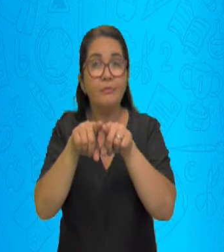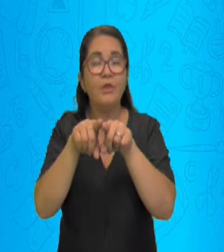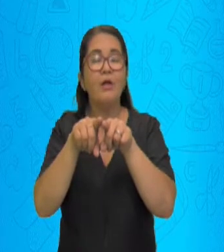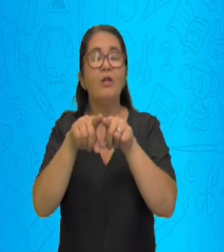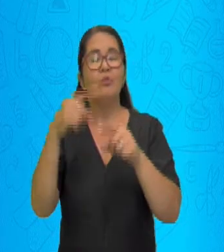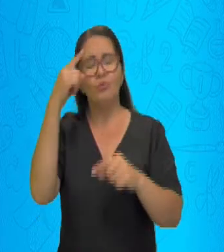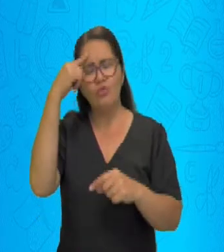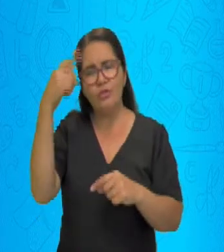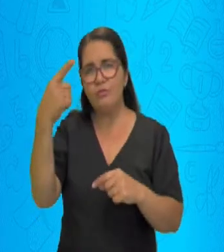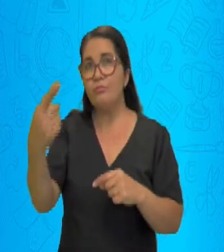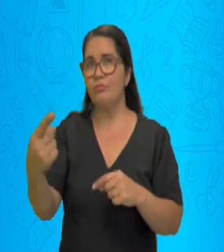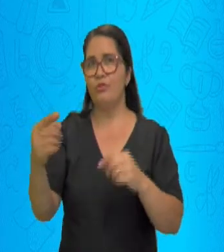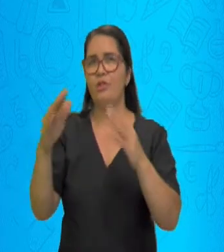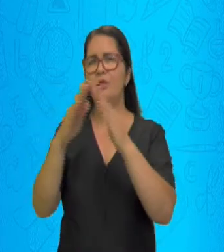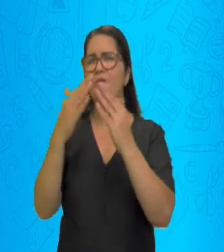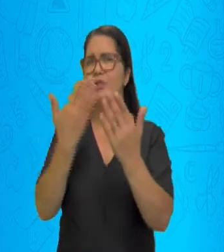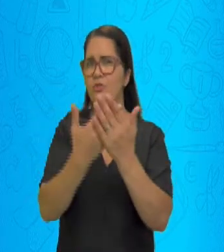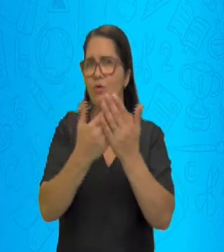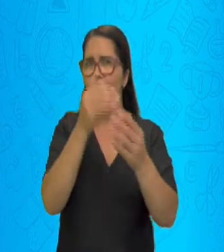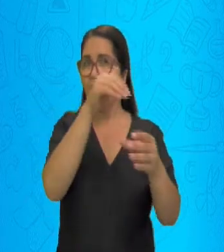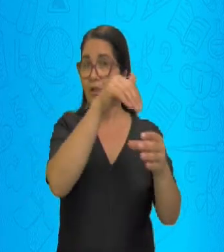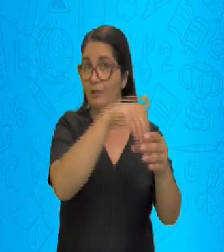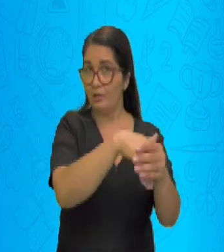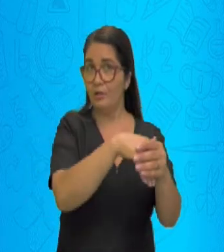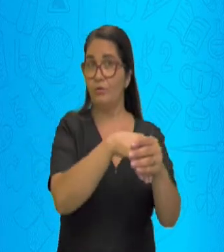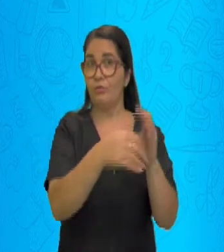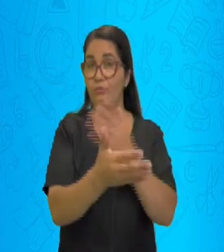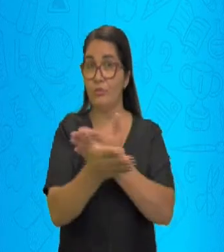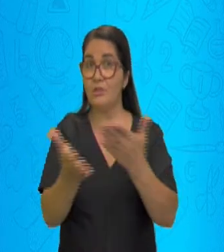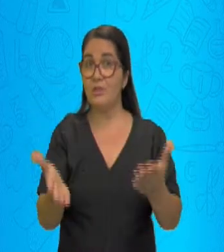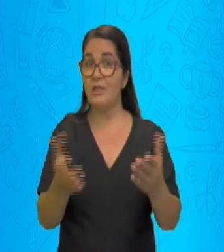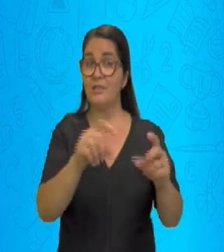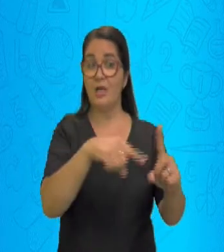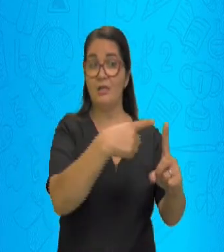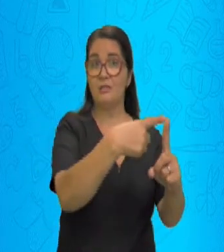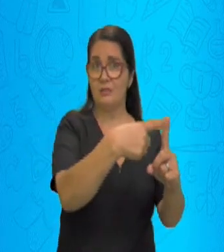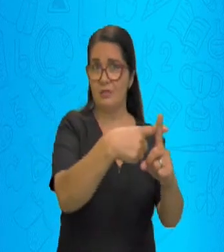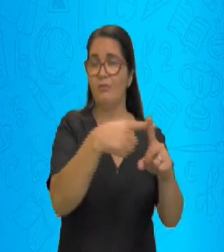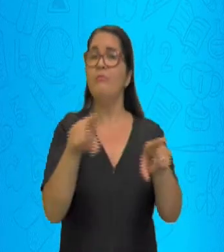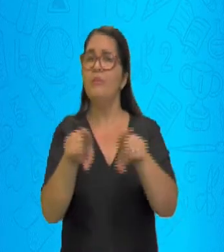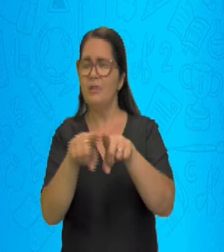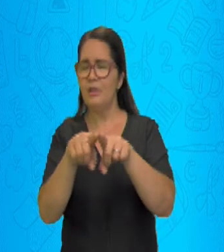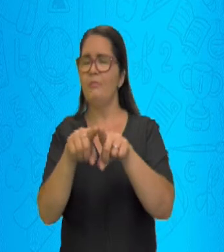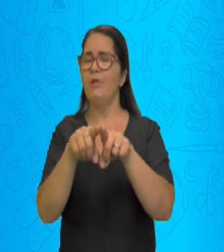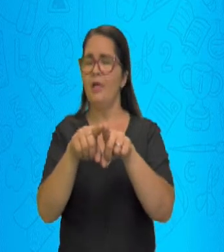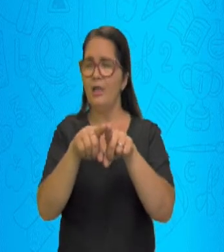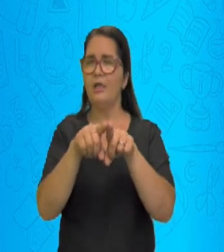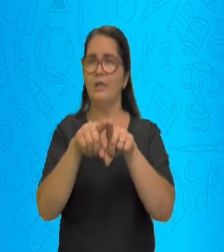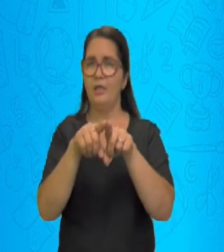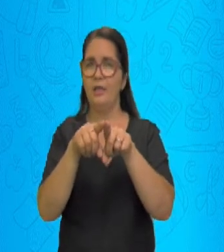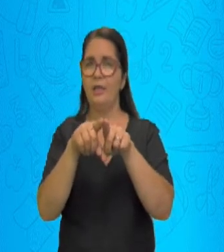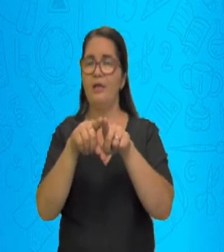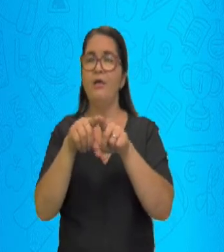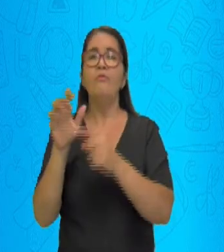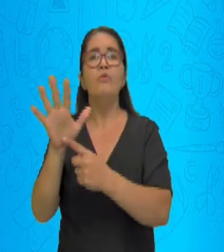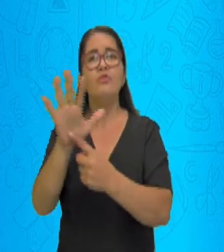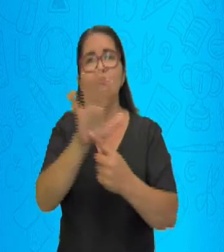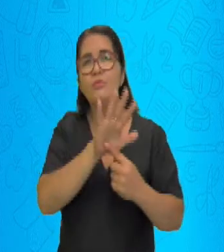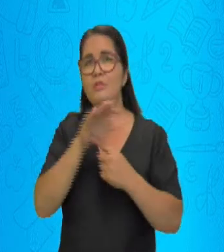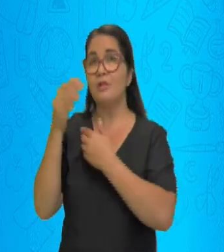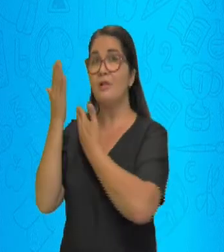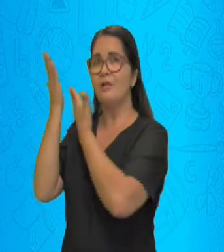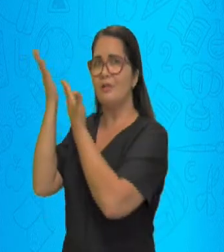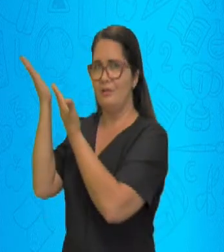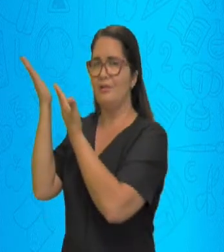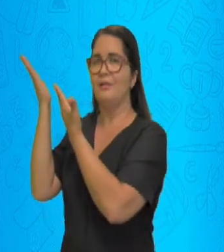a dia da escola, que seria o cálculo da adição. Mas vou entrar aqui com outras informações também. E aqui você pode,